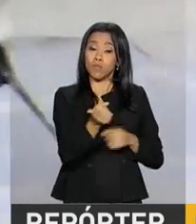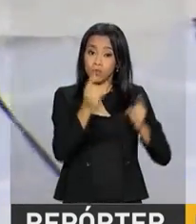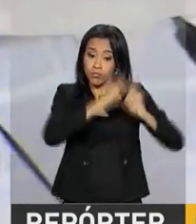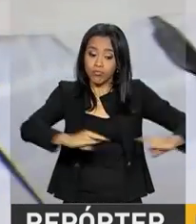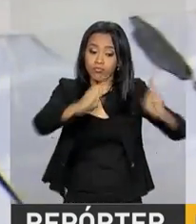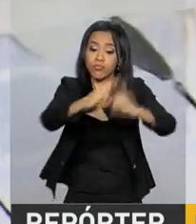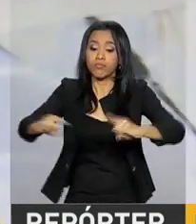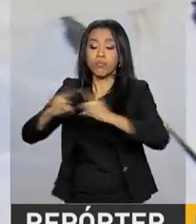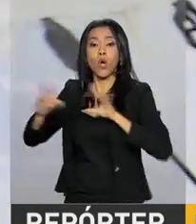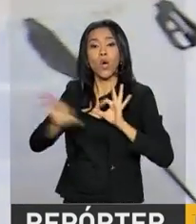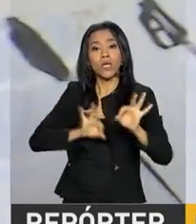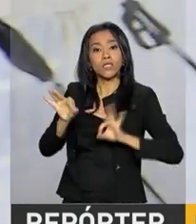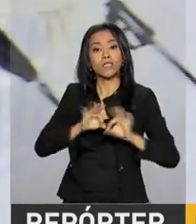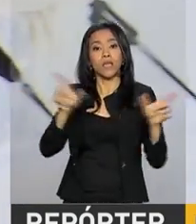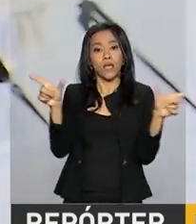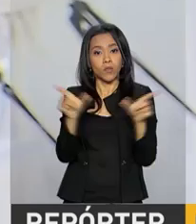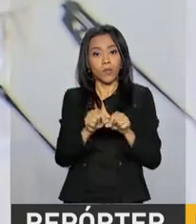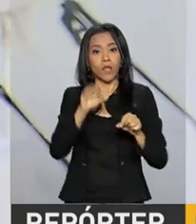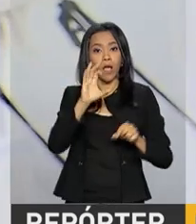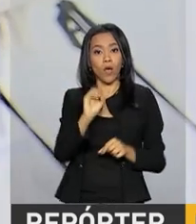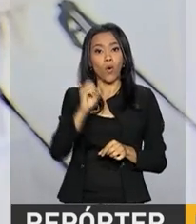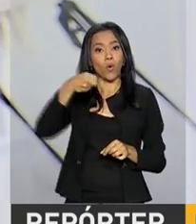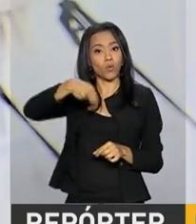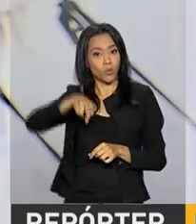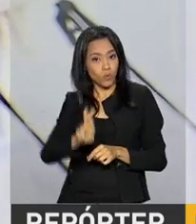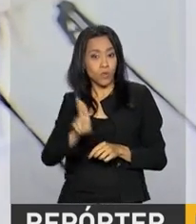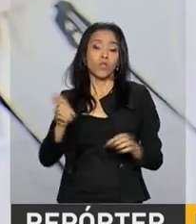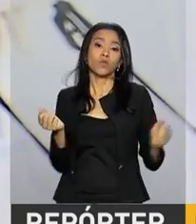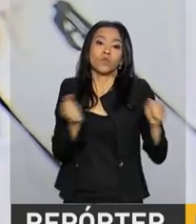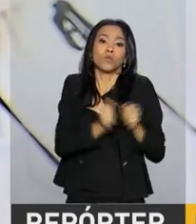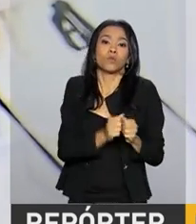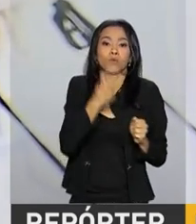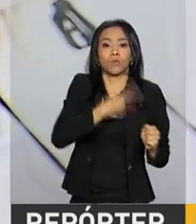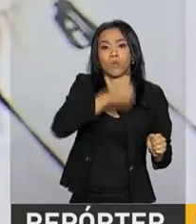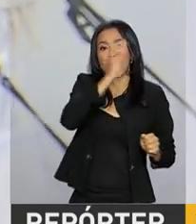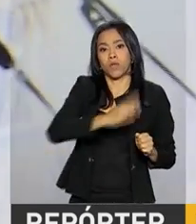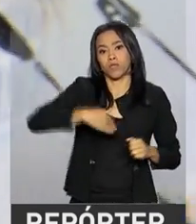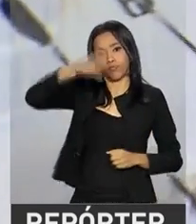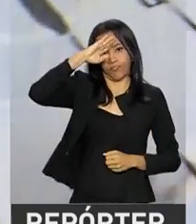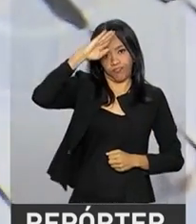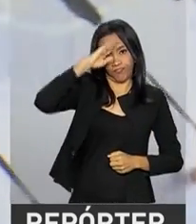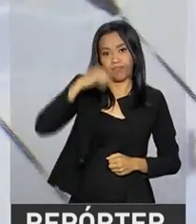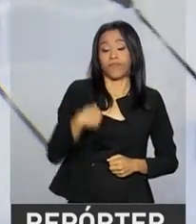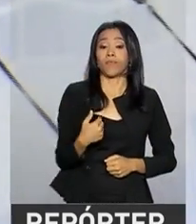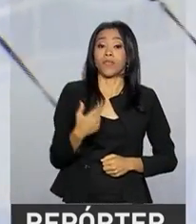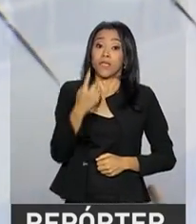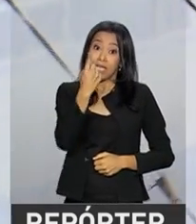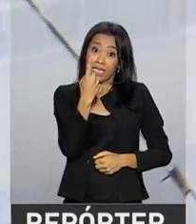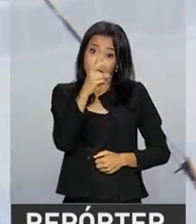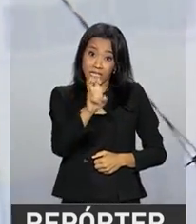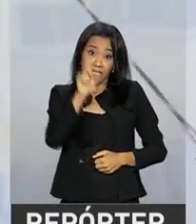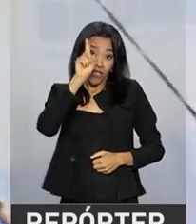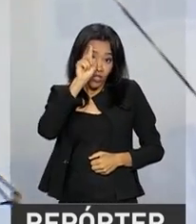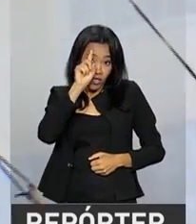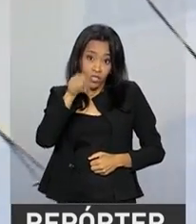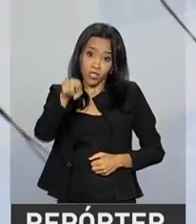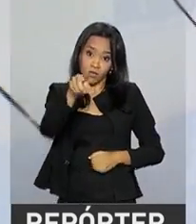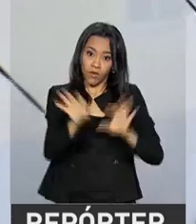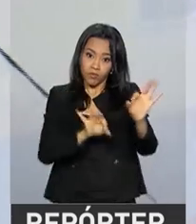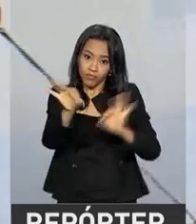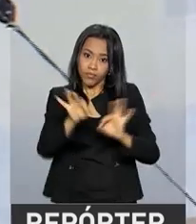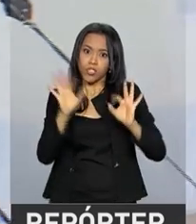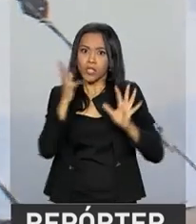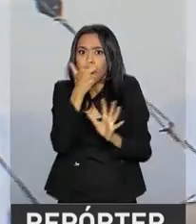Nações Unidas em parceria com as Forças Armadas do Brasil aqui em Boa Vista. Em menos de 15 dias da criação, já